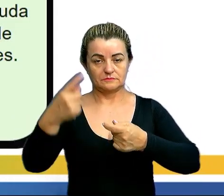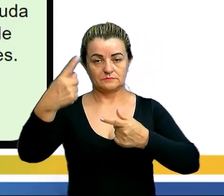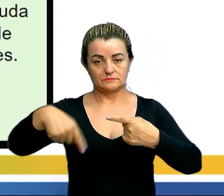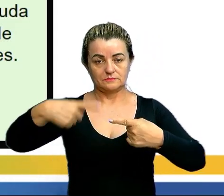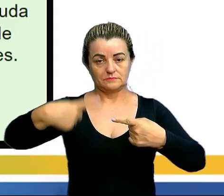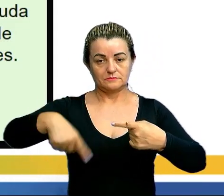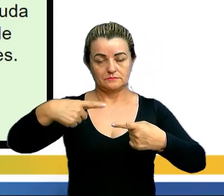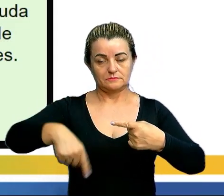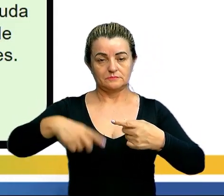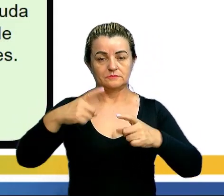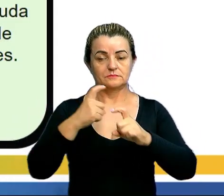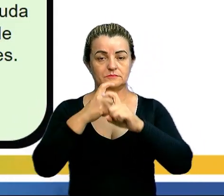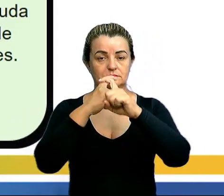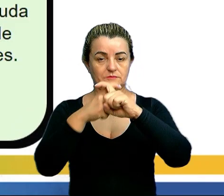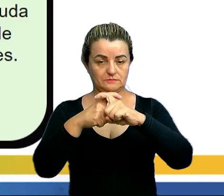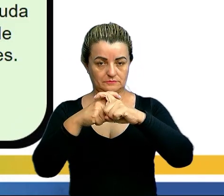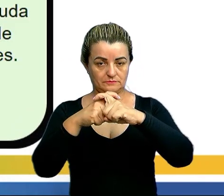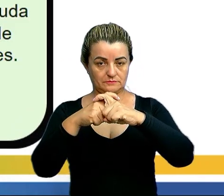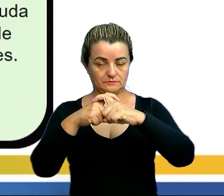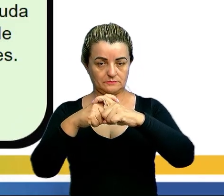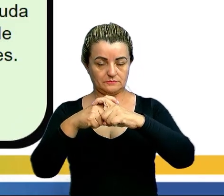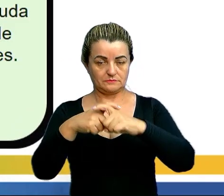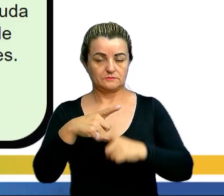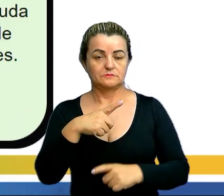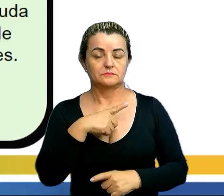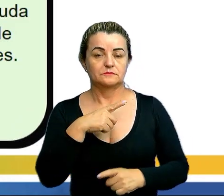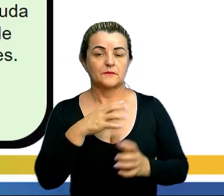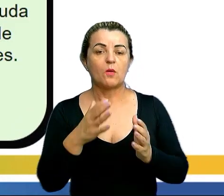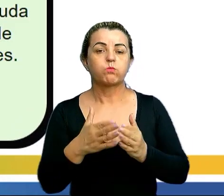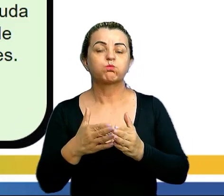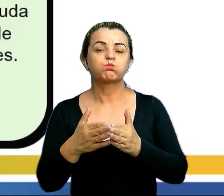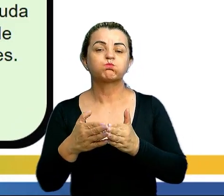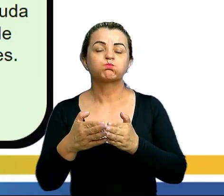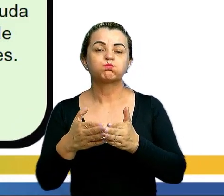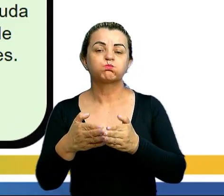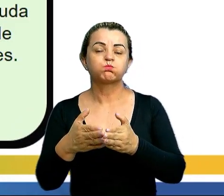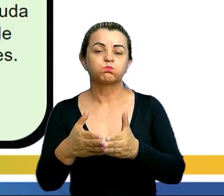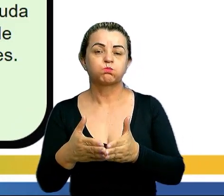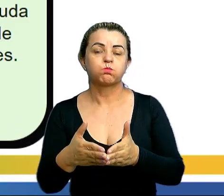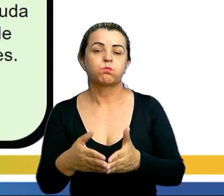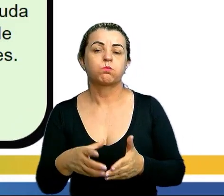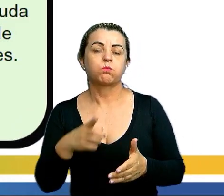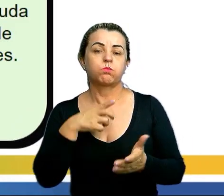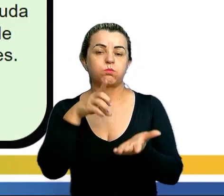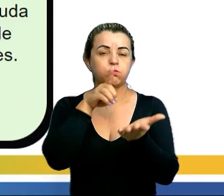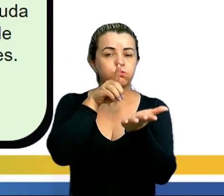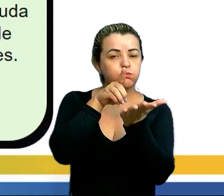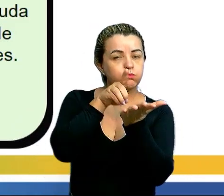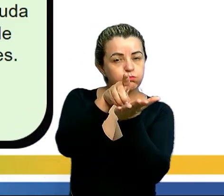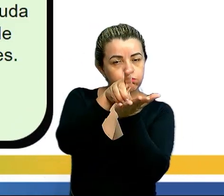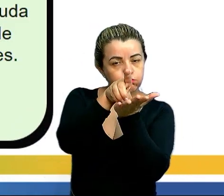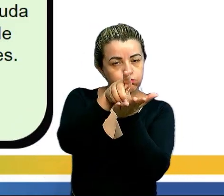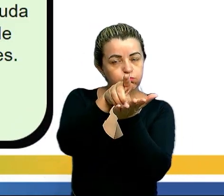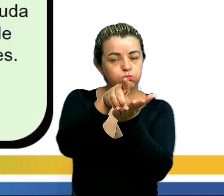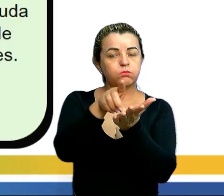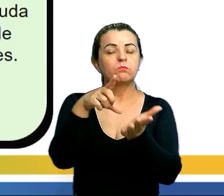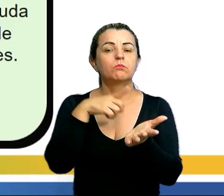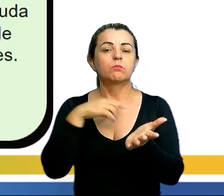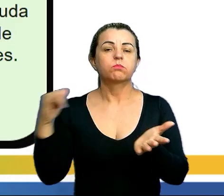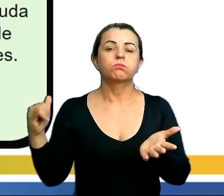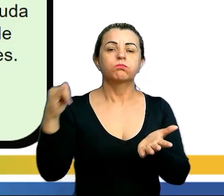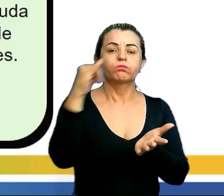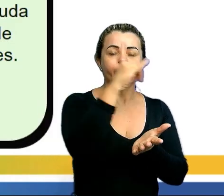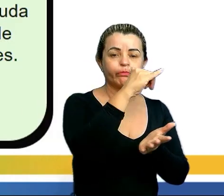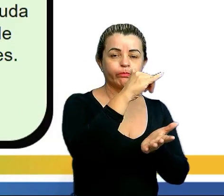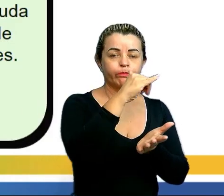avanço do comunismo. Então nós tínhamos o quê? Navios, tanques de guerra, aviões, né? Então,